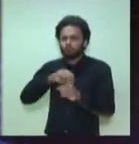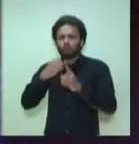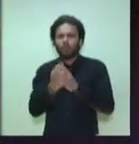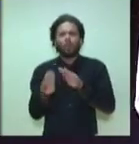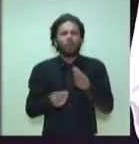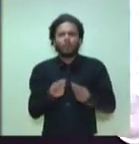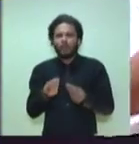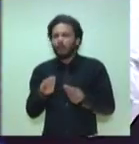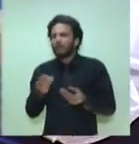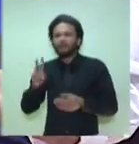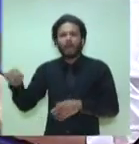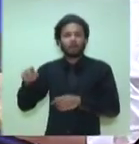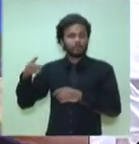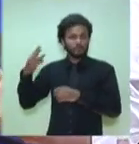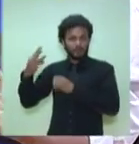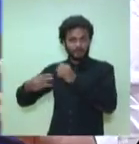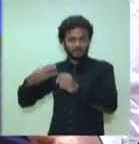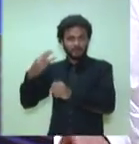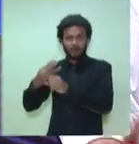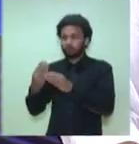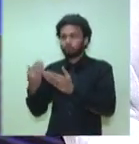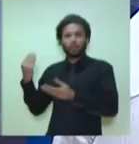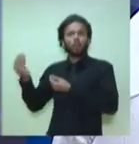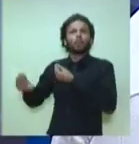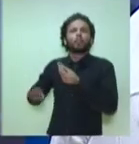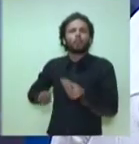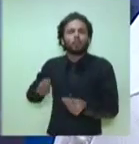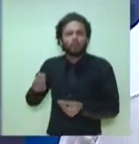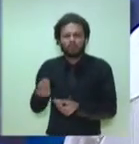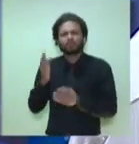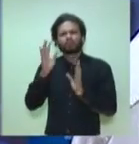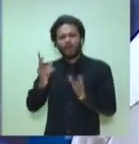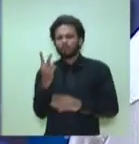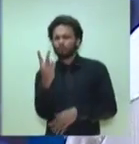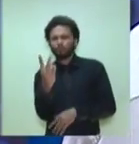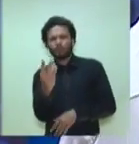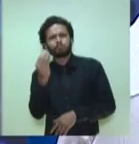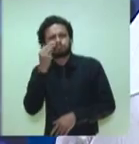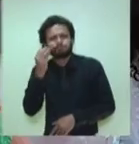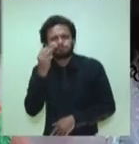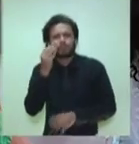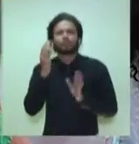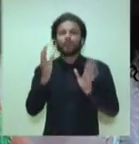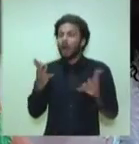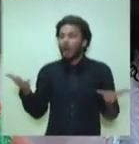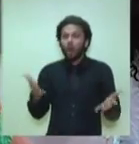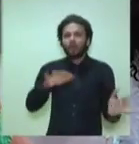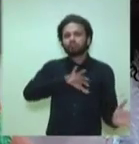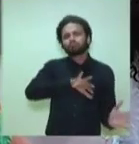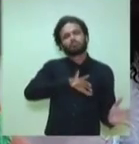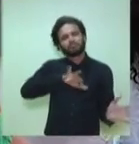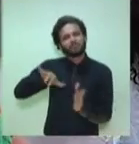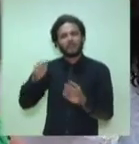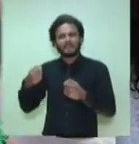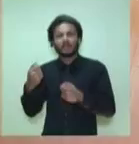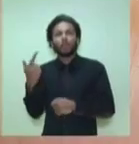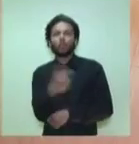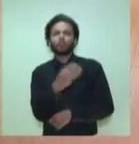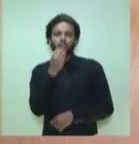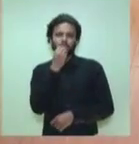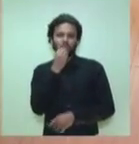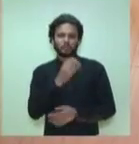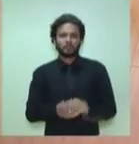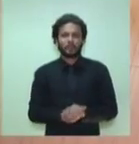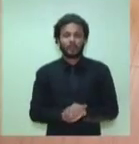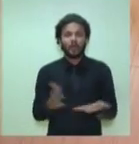resolver tudo que poderia ter resolvido em 3 anos e meio. Já teve 2 chances para resolver. É hora de virar uma página na história. Obrigado, candidato. Seu tempo